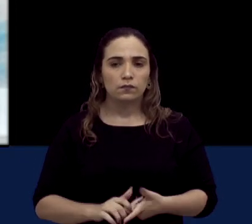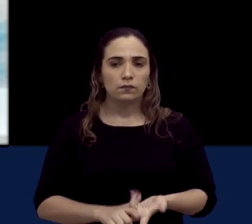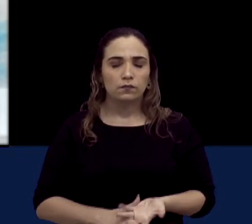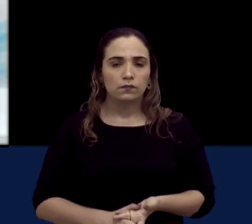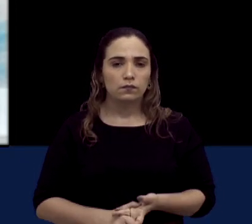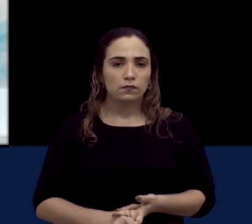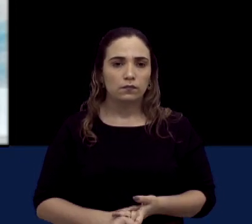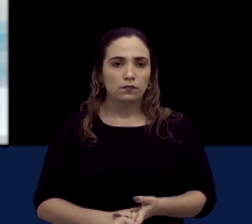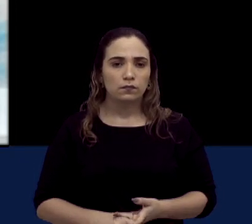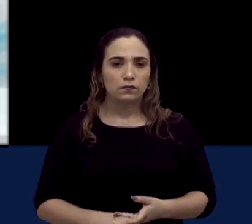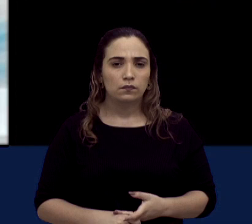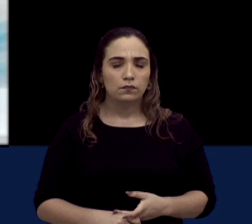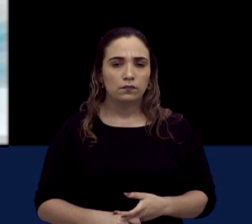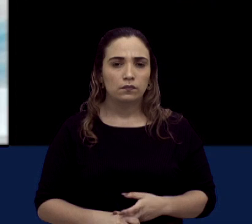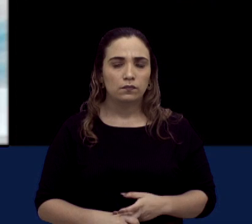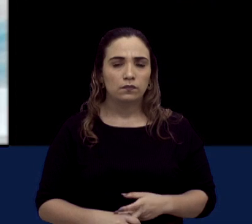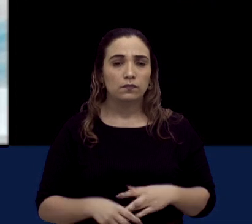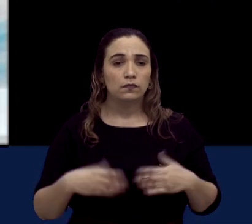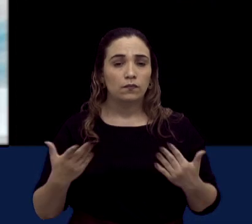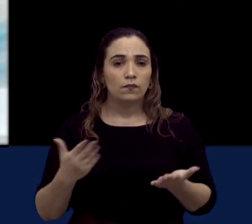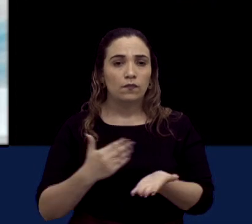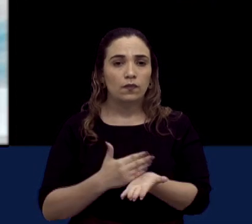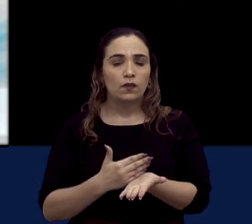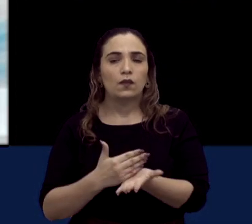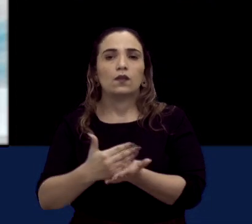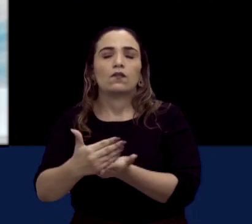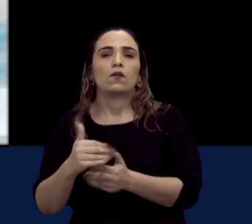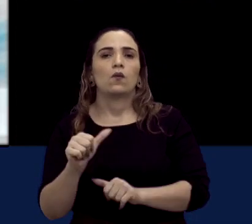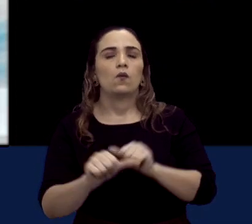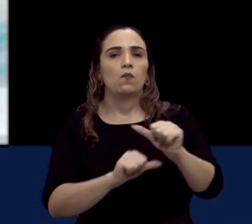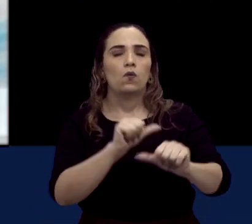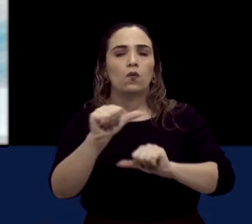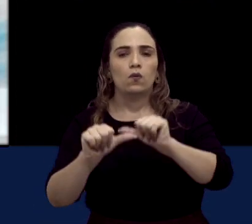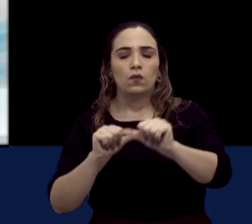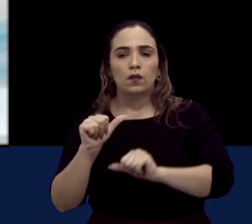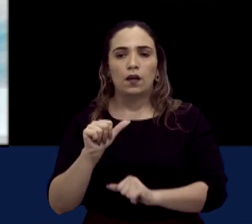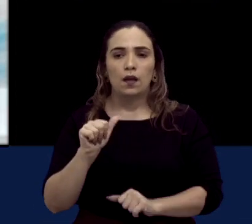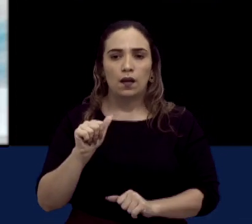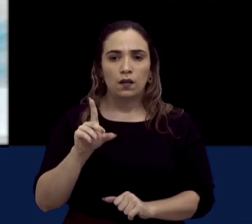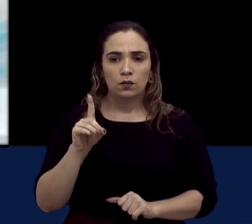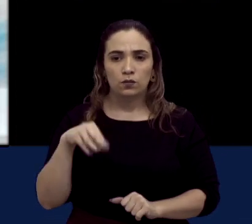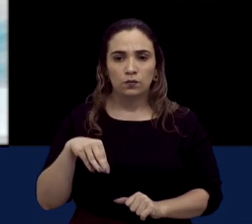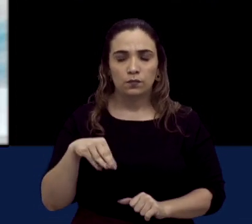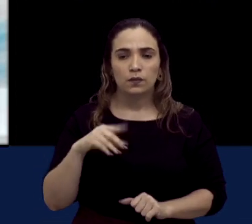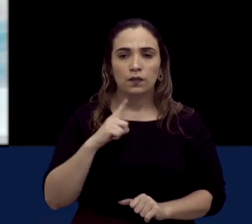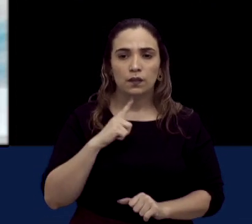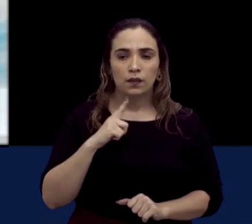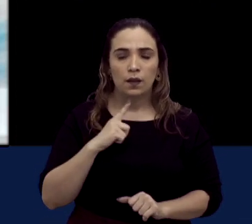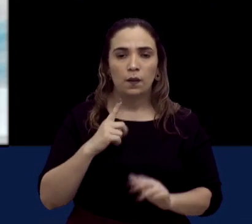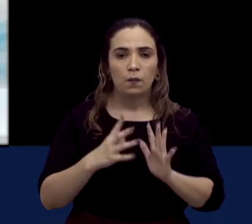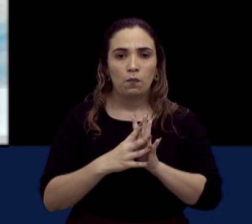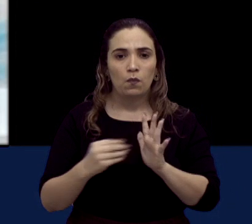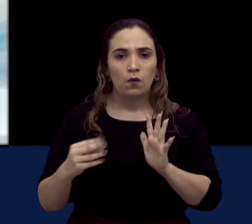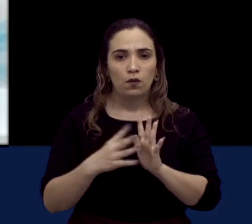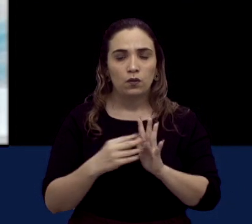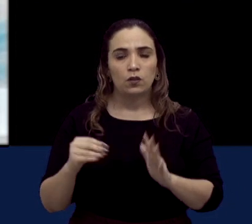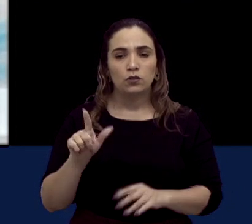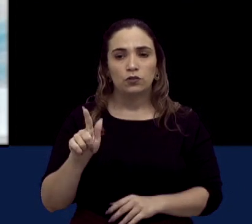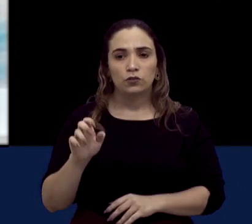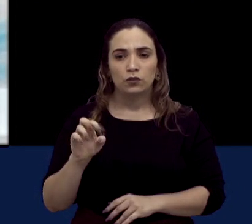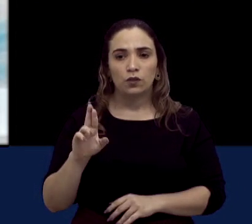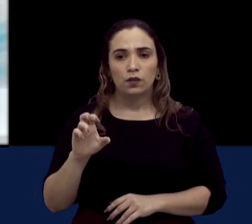Então, ele começa com a reforma administrativa, onde tem o início do modelo